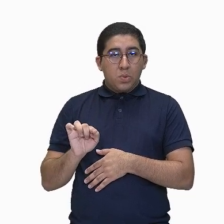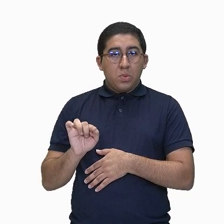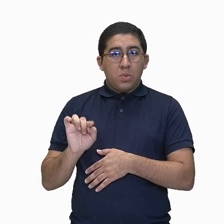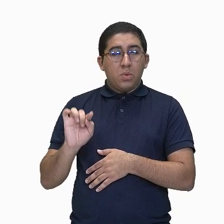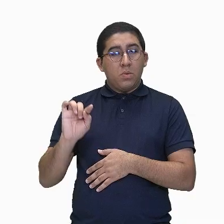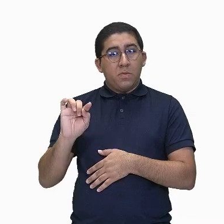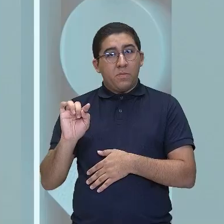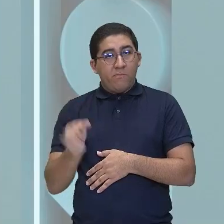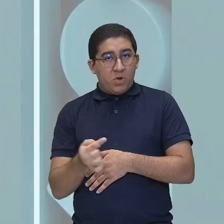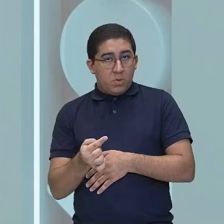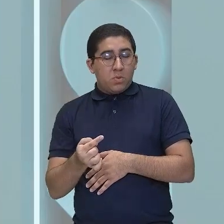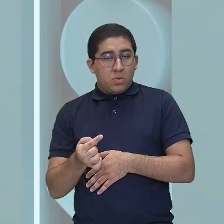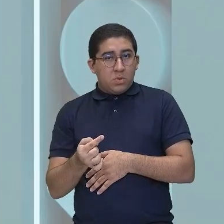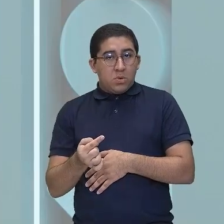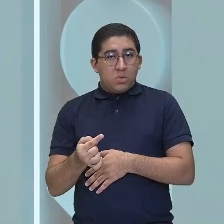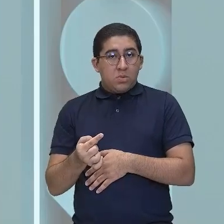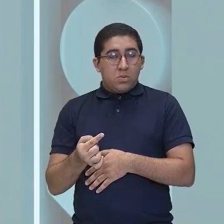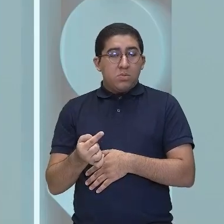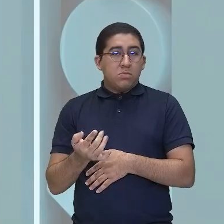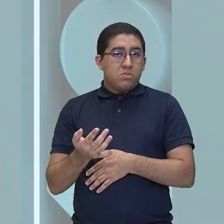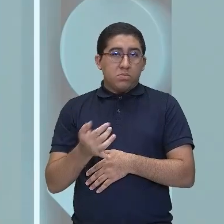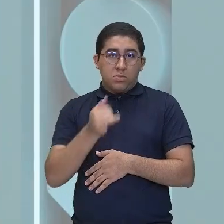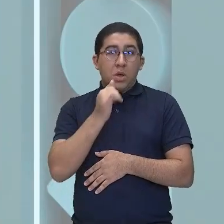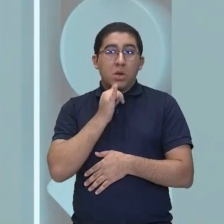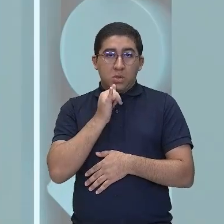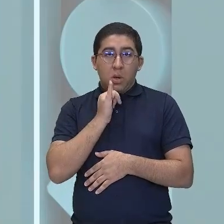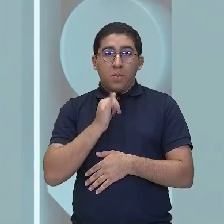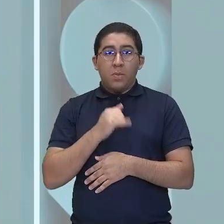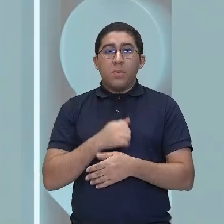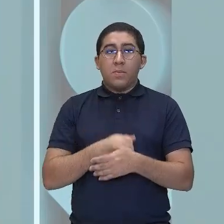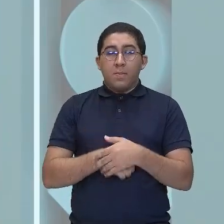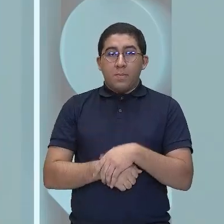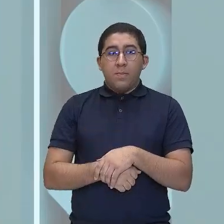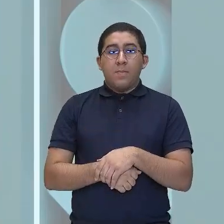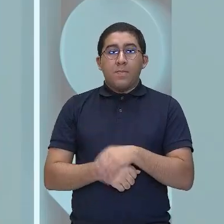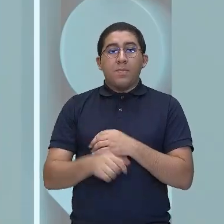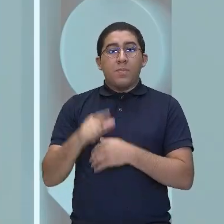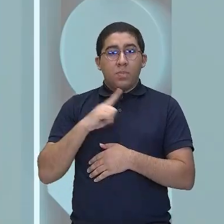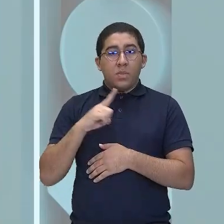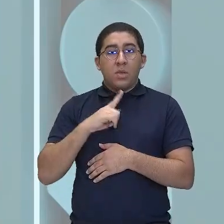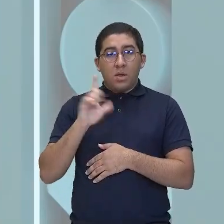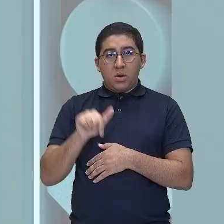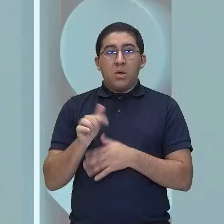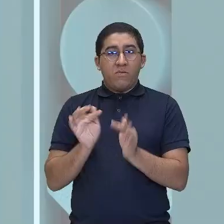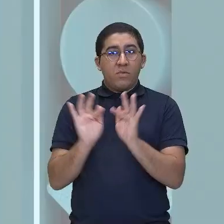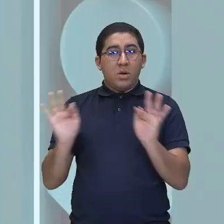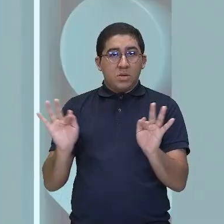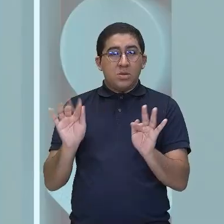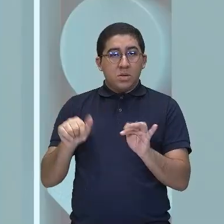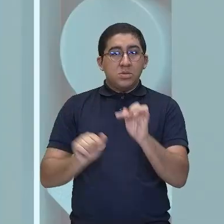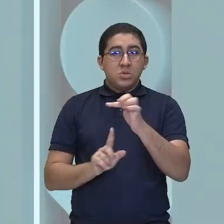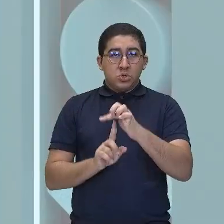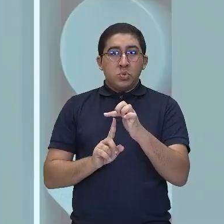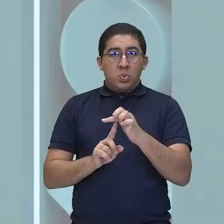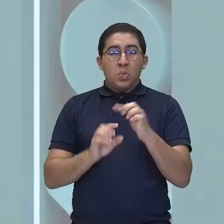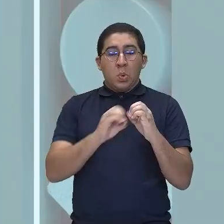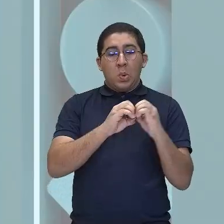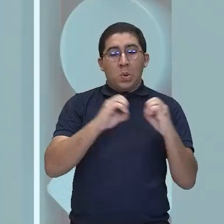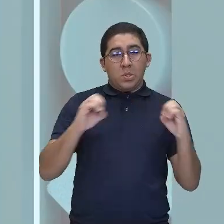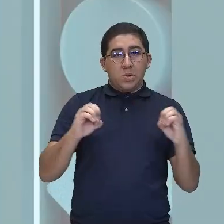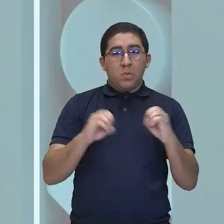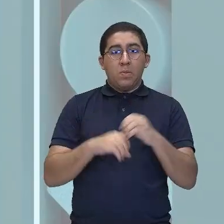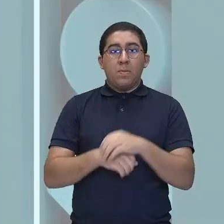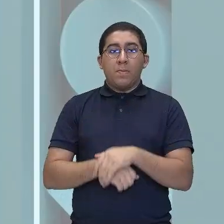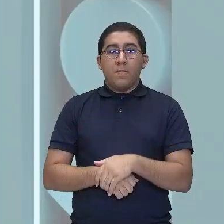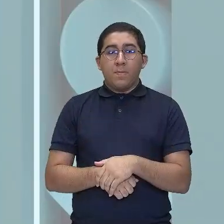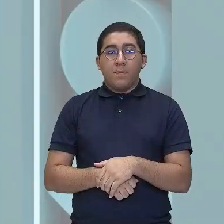vírgula, por exemplo, é uma das pontuações que estará presente nas orações coordenadas assindéticas, que são